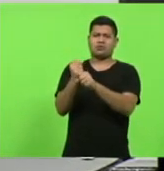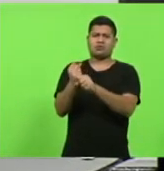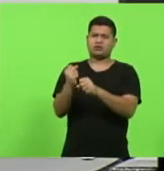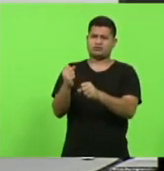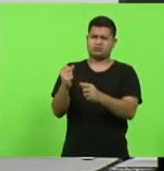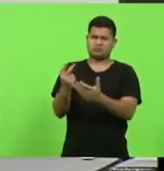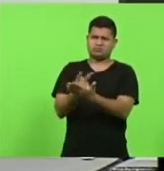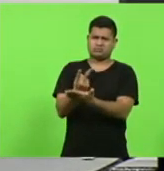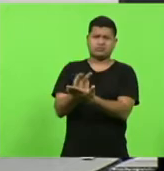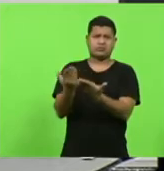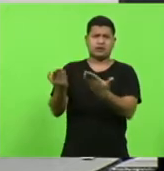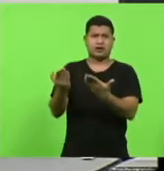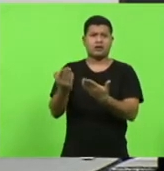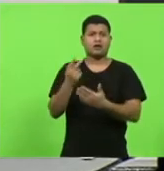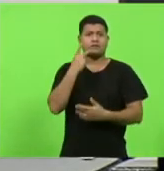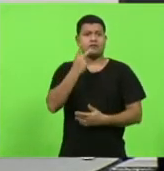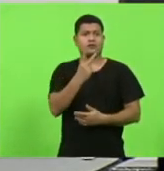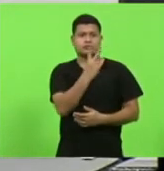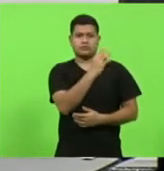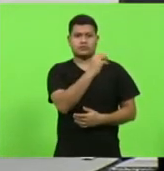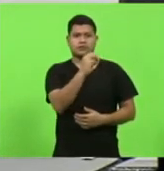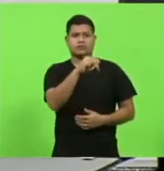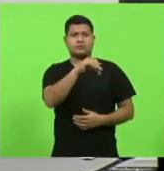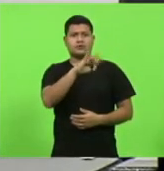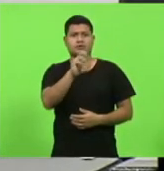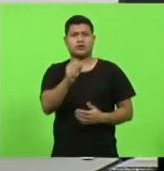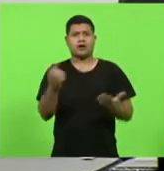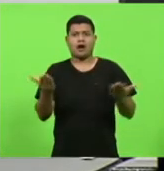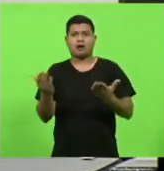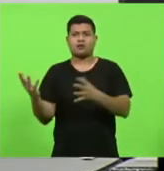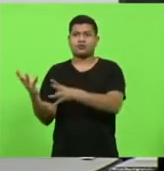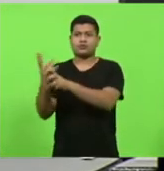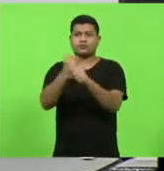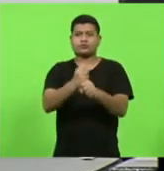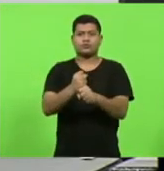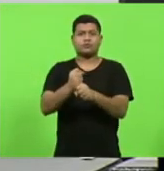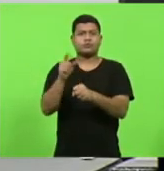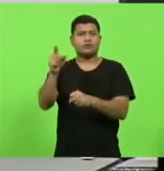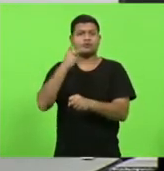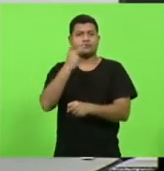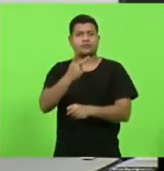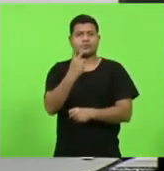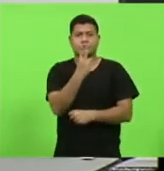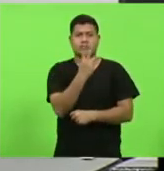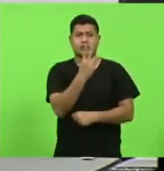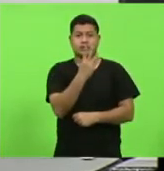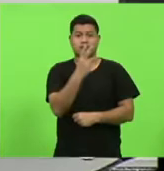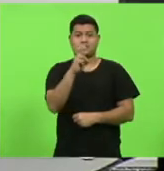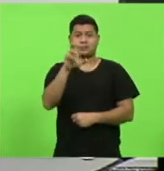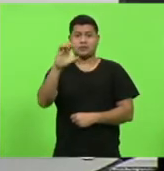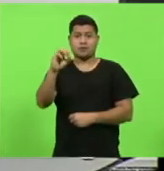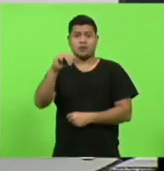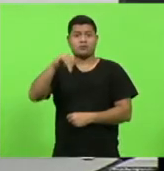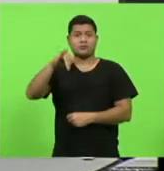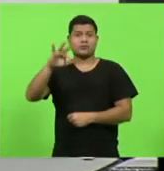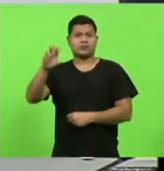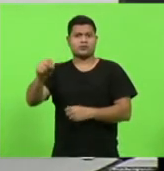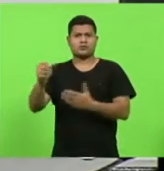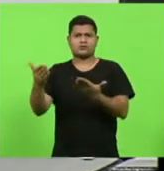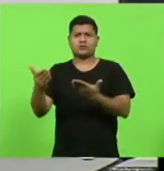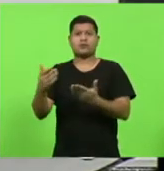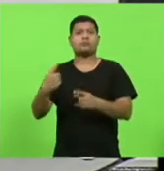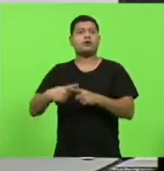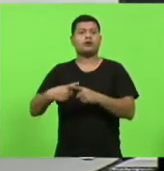falar em 200 milhões e citou aqui 350. Porque na Assembleia Legislativa houve a mudança